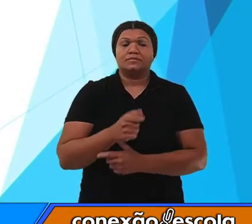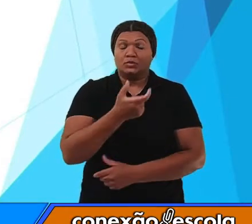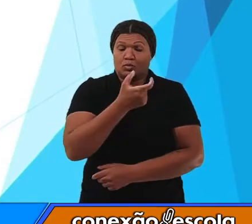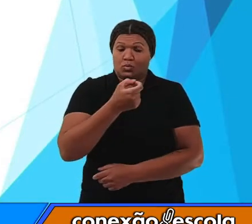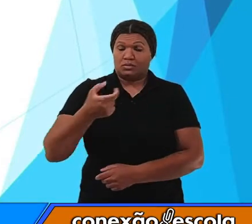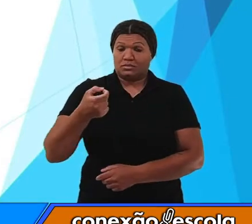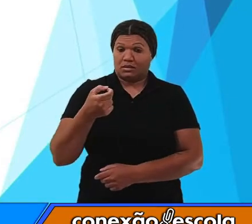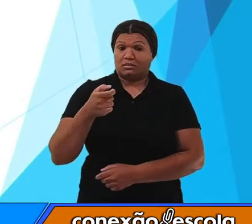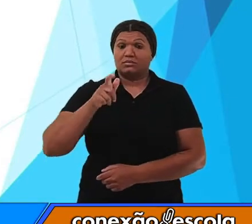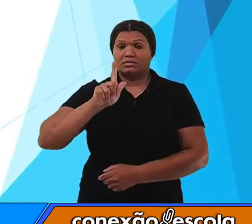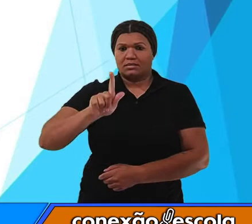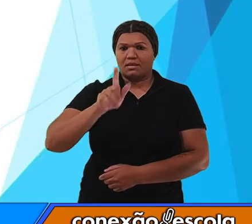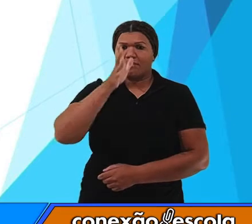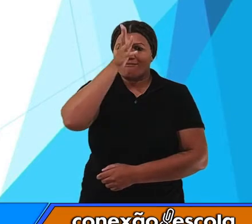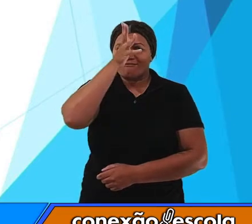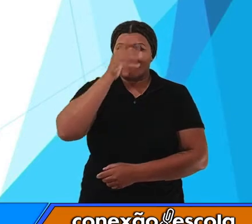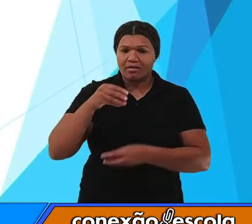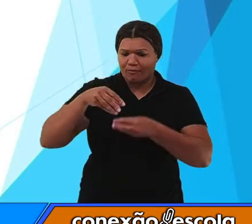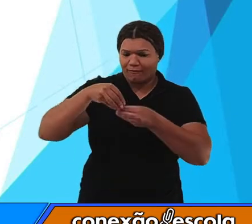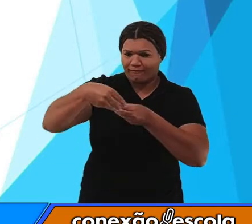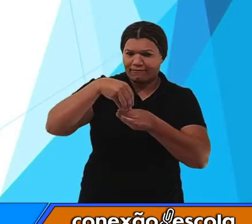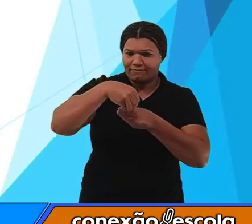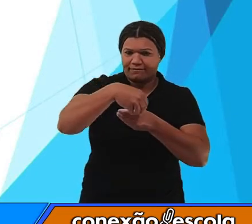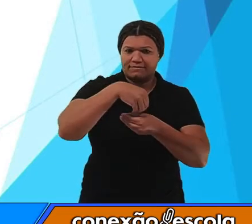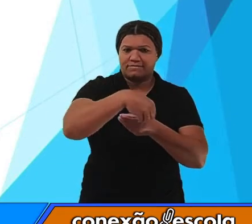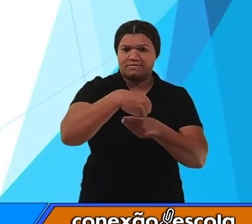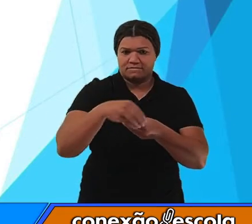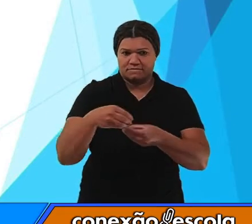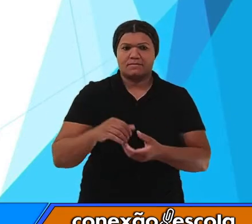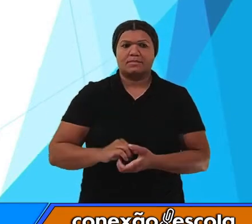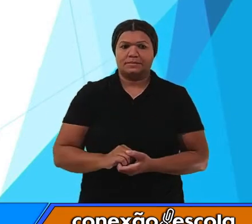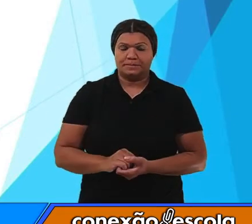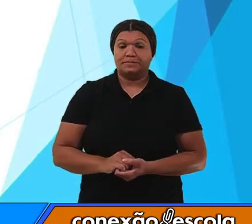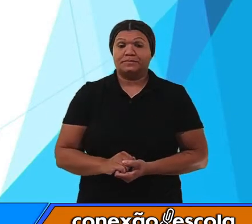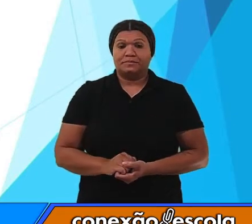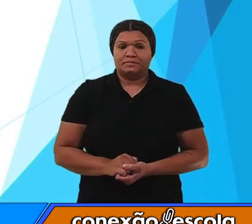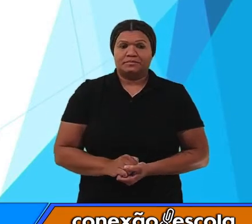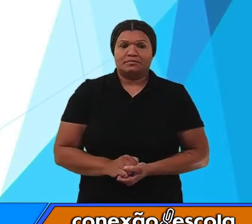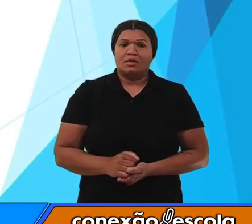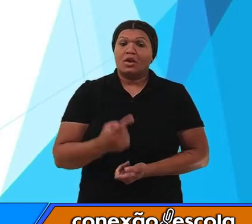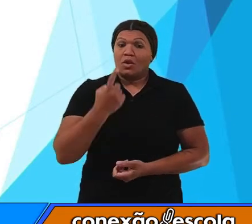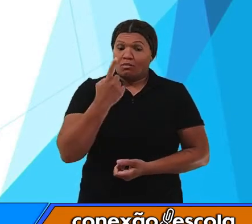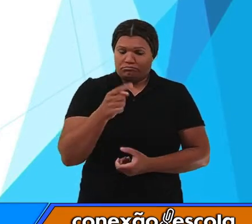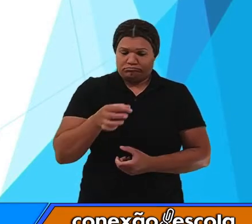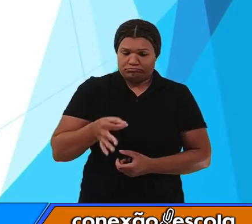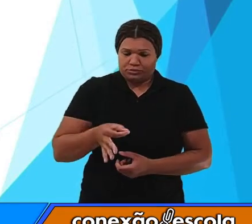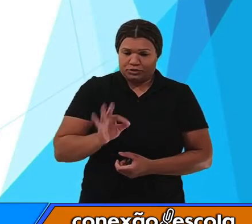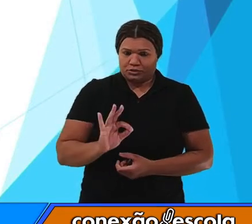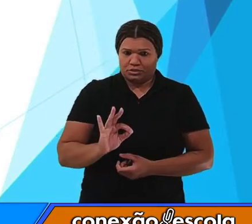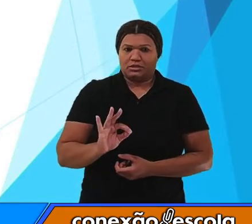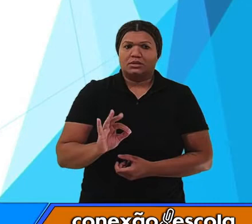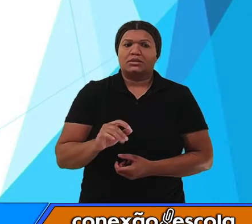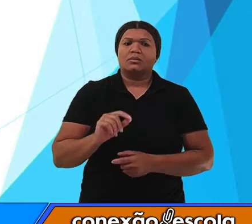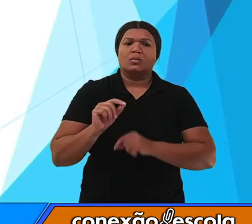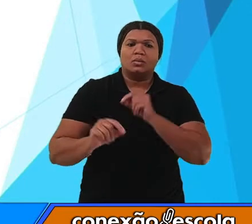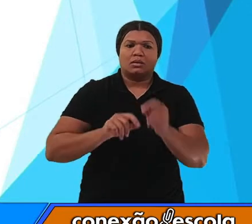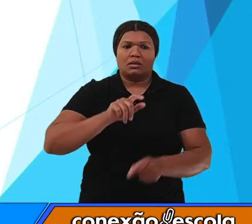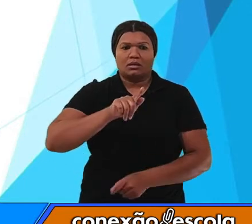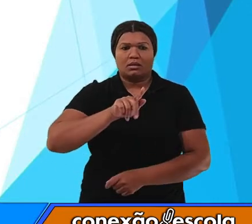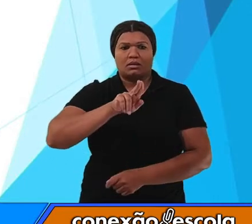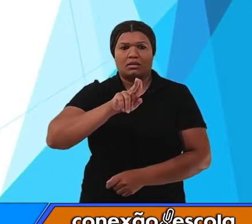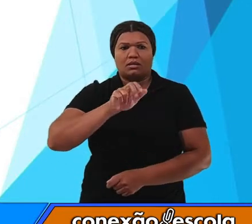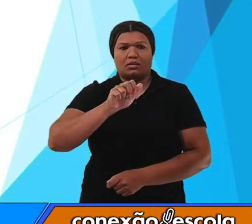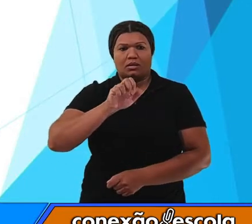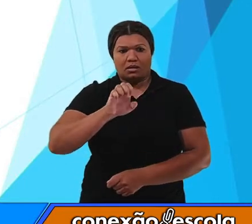200 gramas de frango desfiado em pedaços, 1 xícara de guariroba, ou